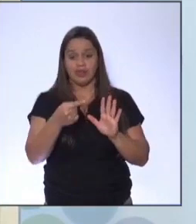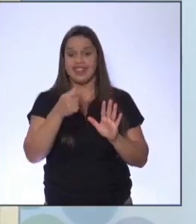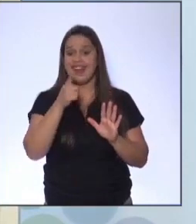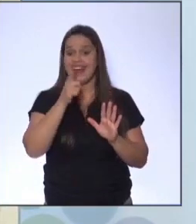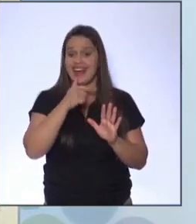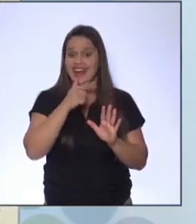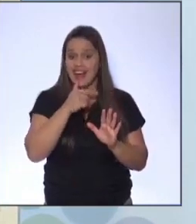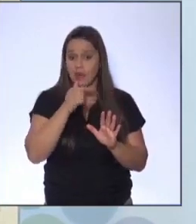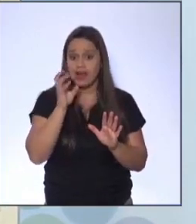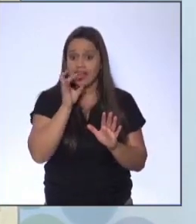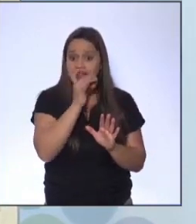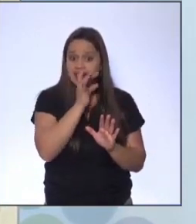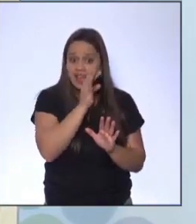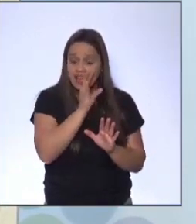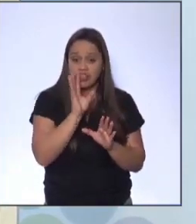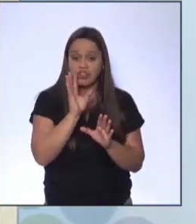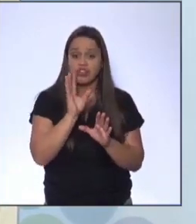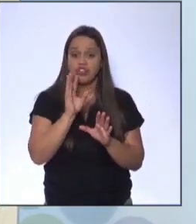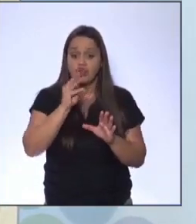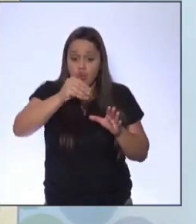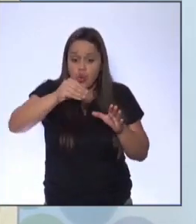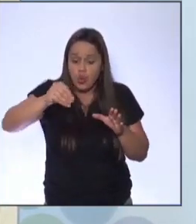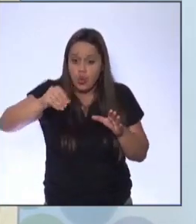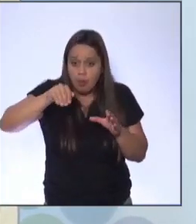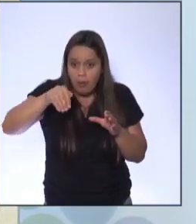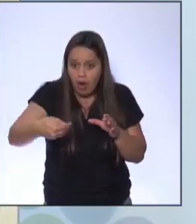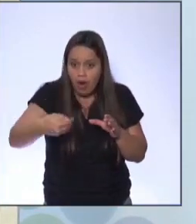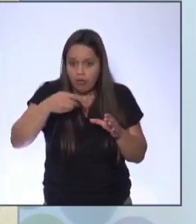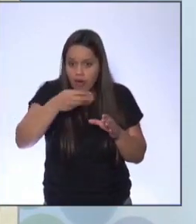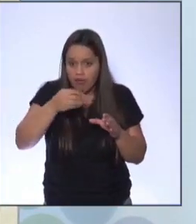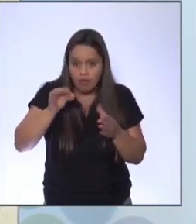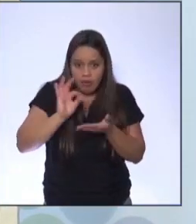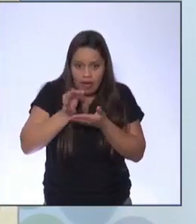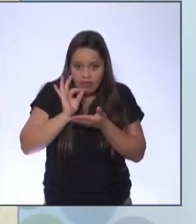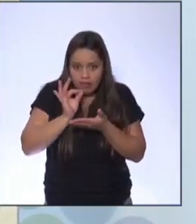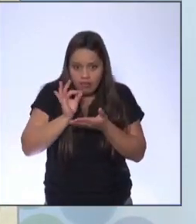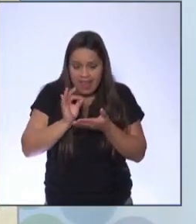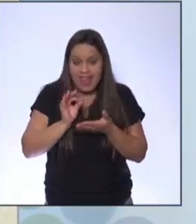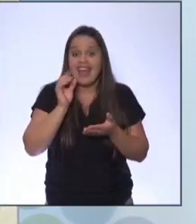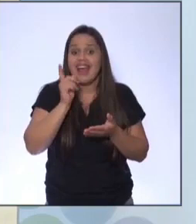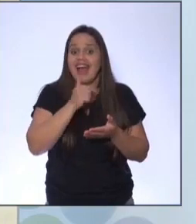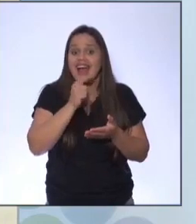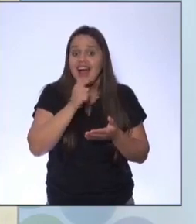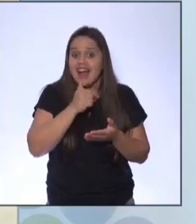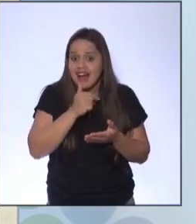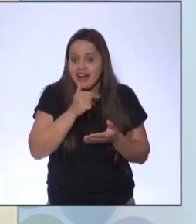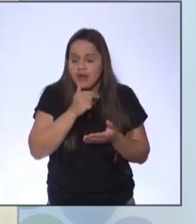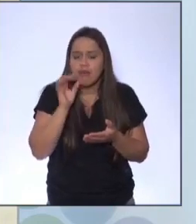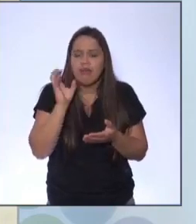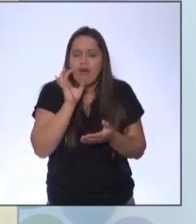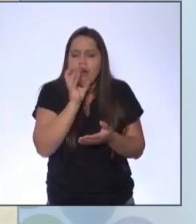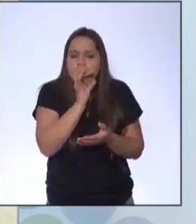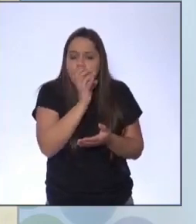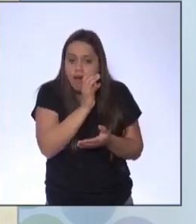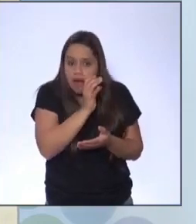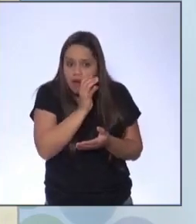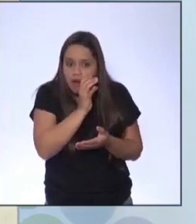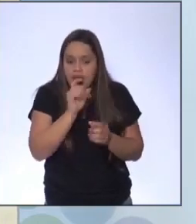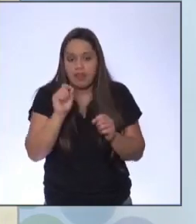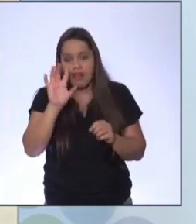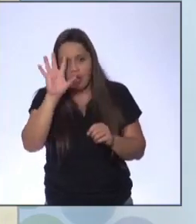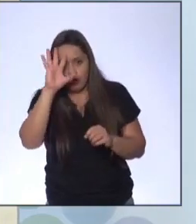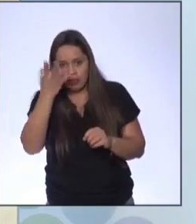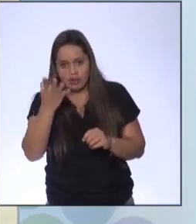pó de café, a temperatura da água fervendo vai quebrar algumas partes,